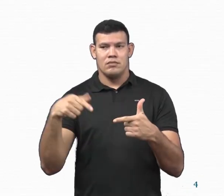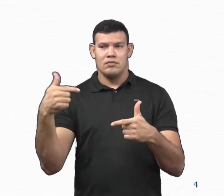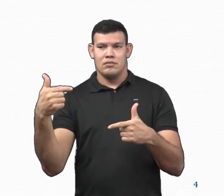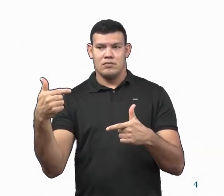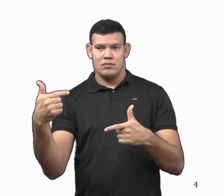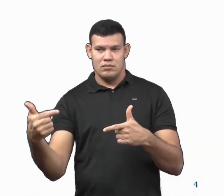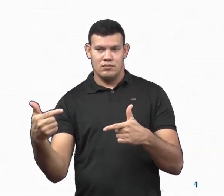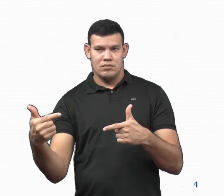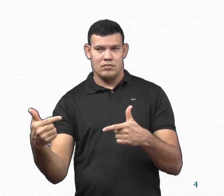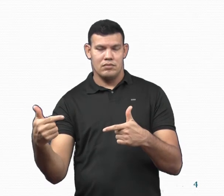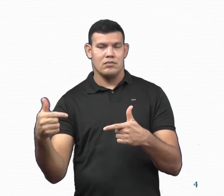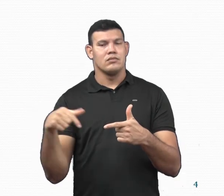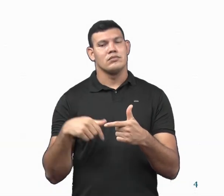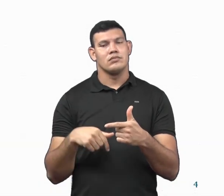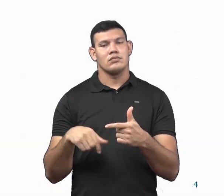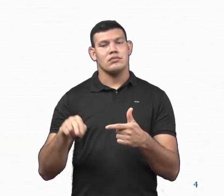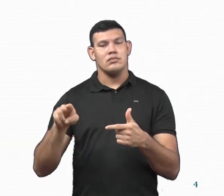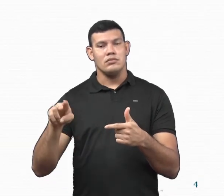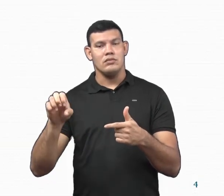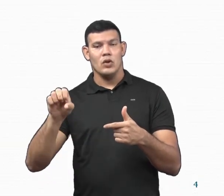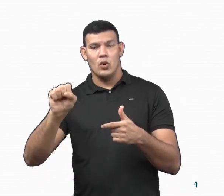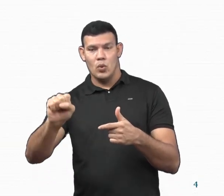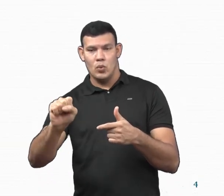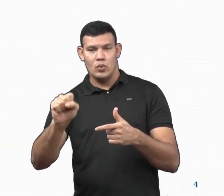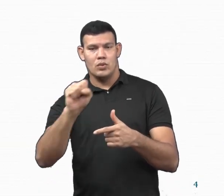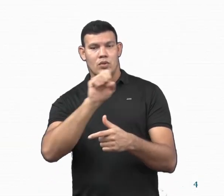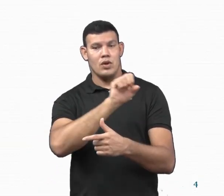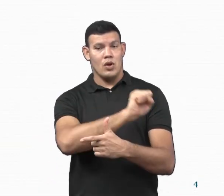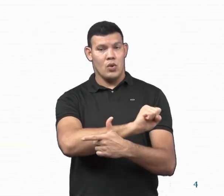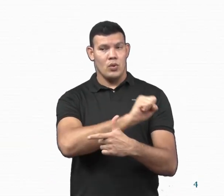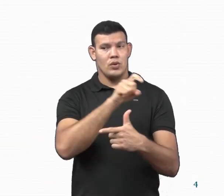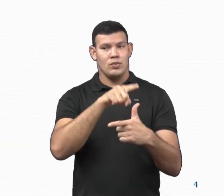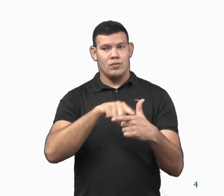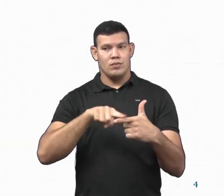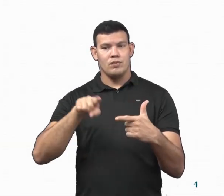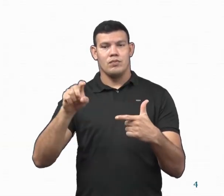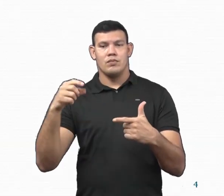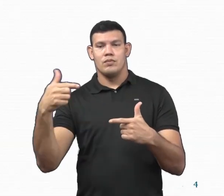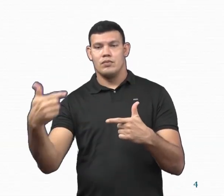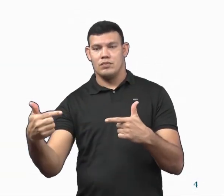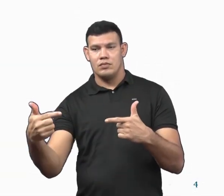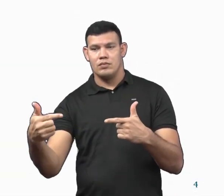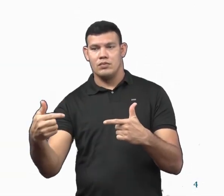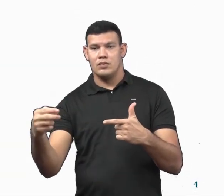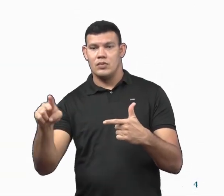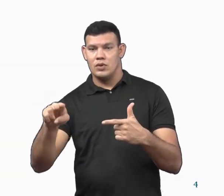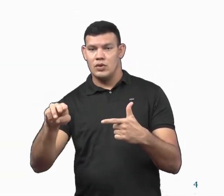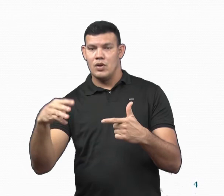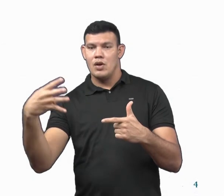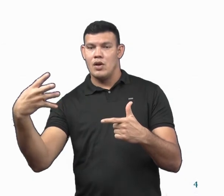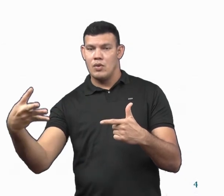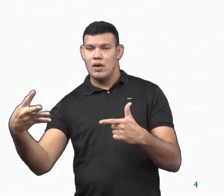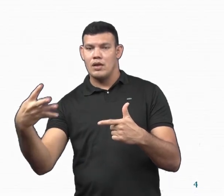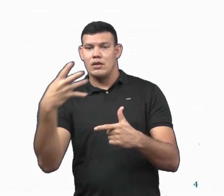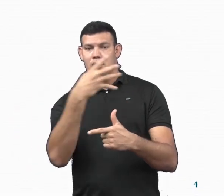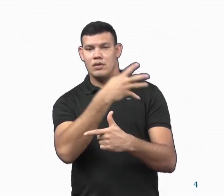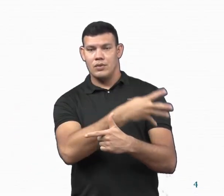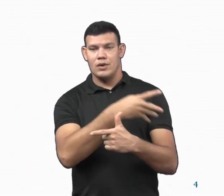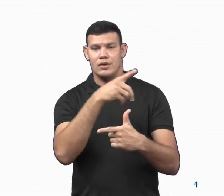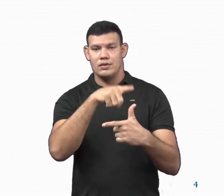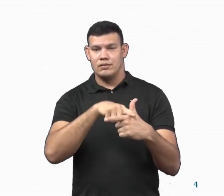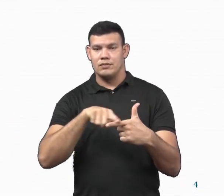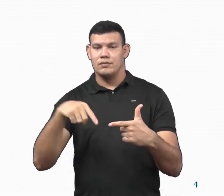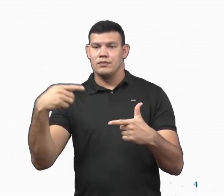2, sobra 2. Divide para 2, sobra 1. Vou juntar os 5 logo de uma vez, porque o meu índice é